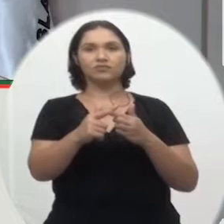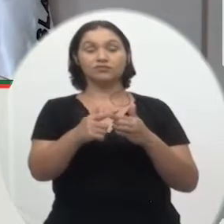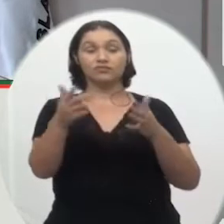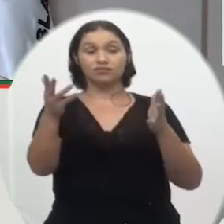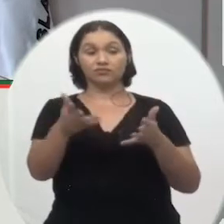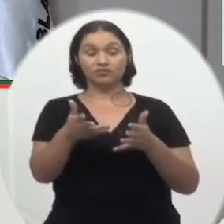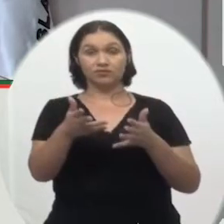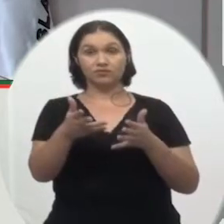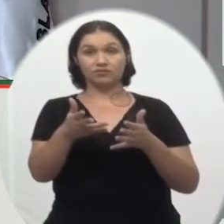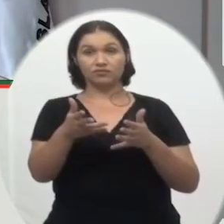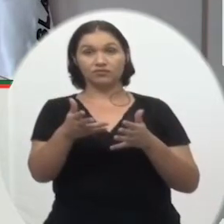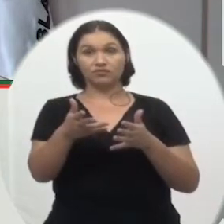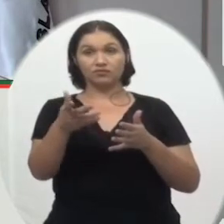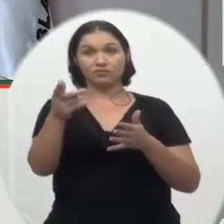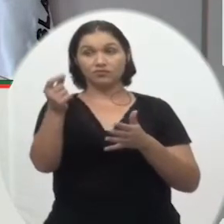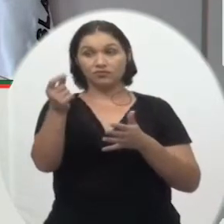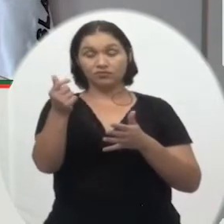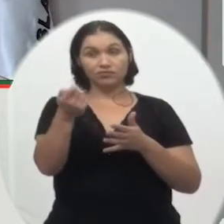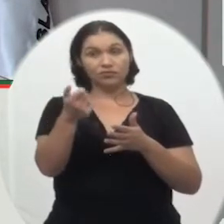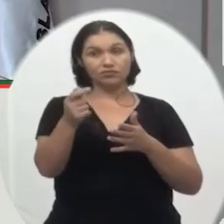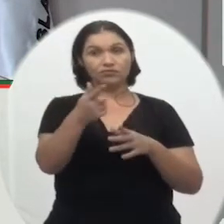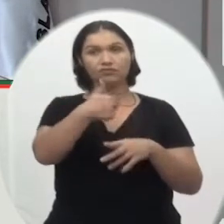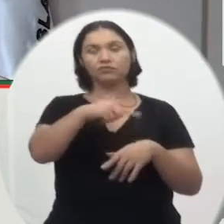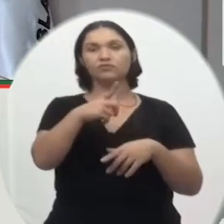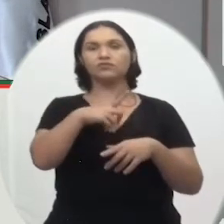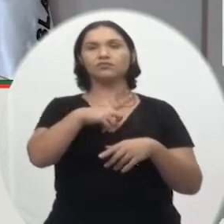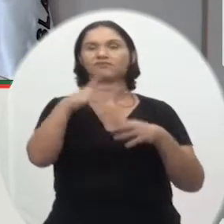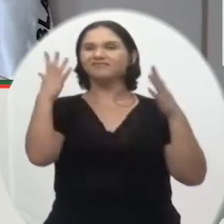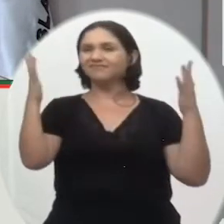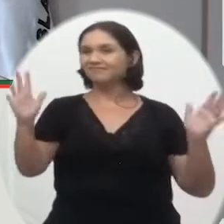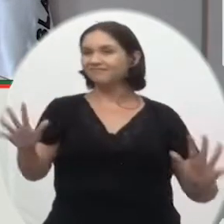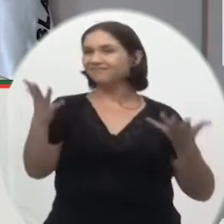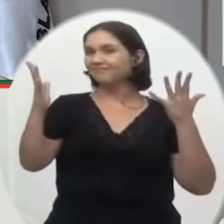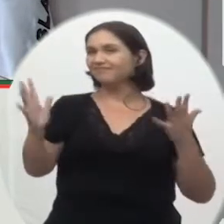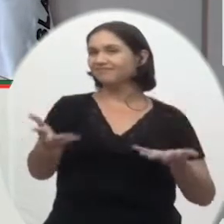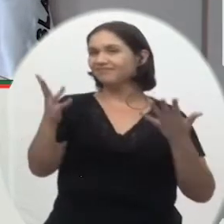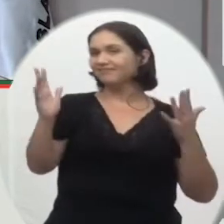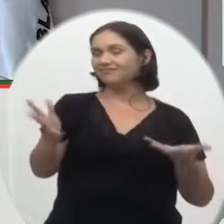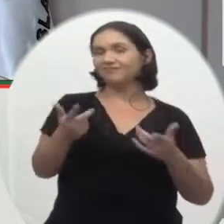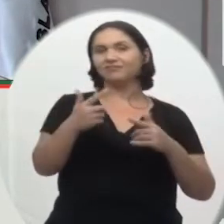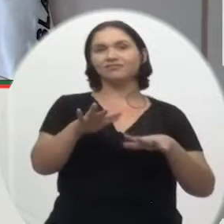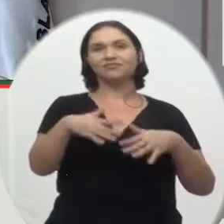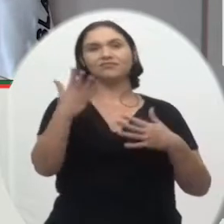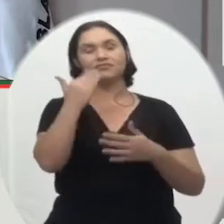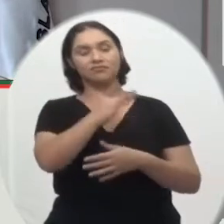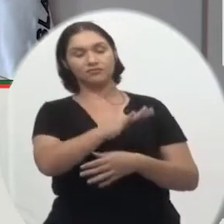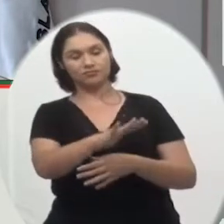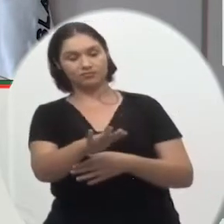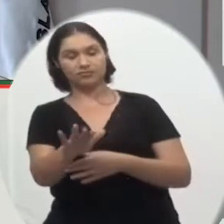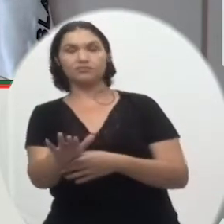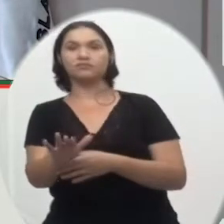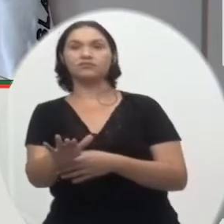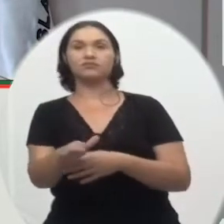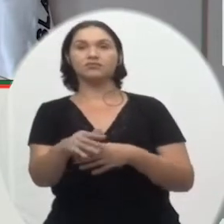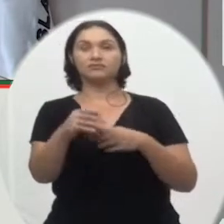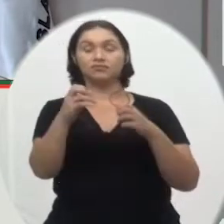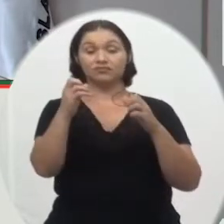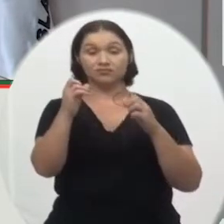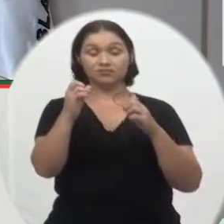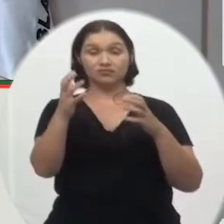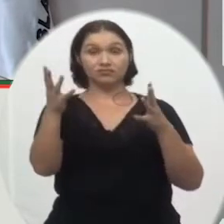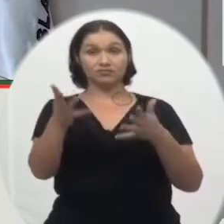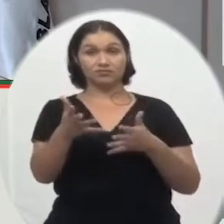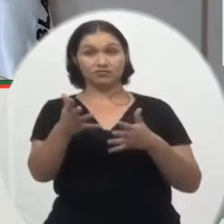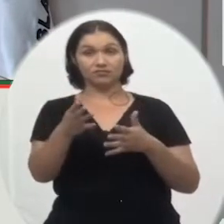que comemorar, sim. As crianças na educação infantil vão estar dando oportunidade de as mães trabalharem,